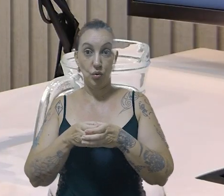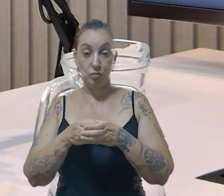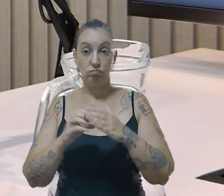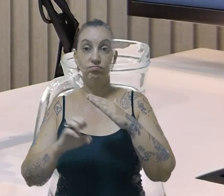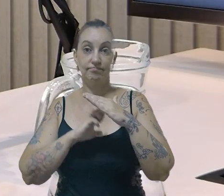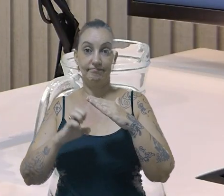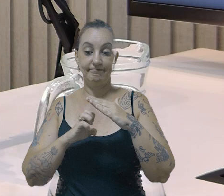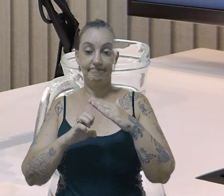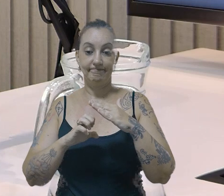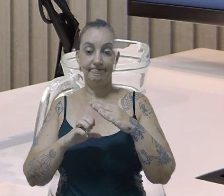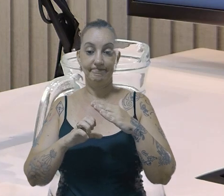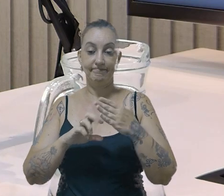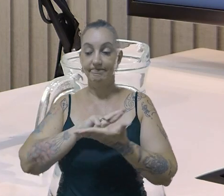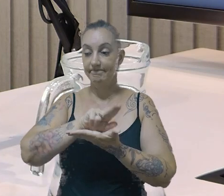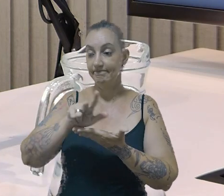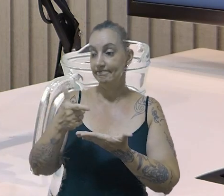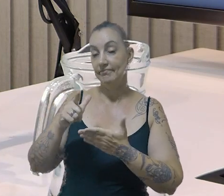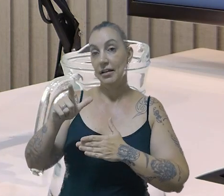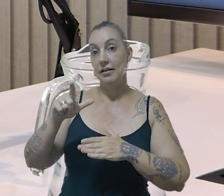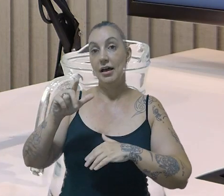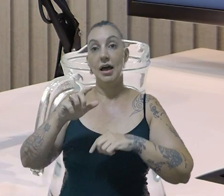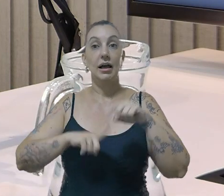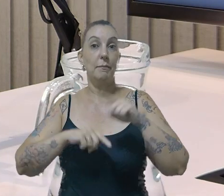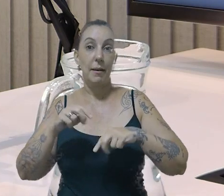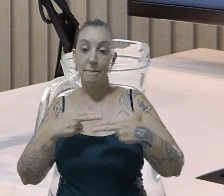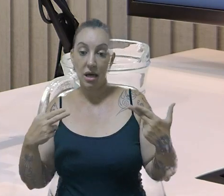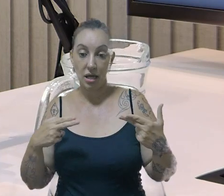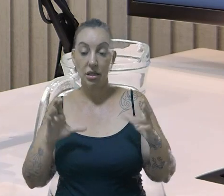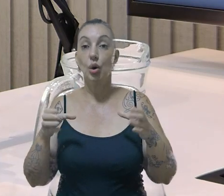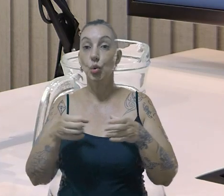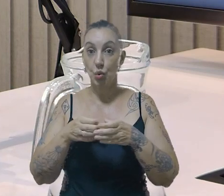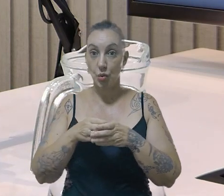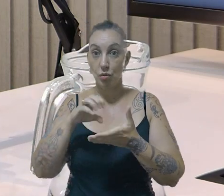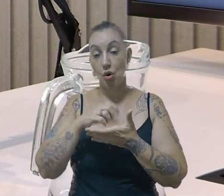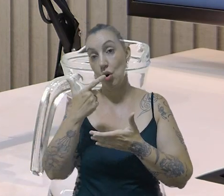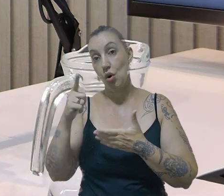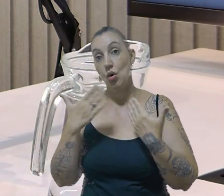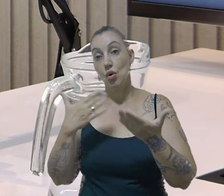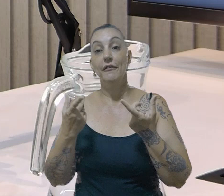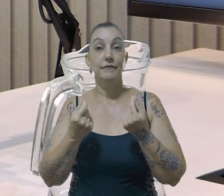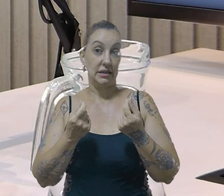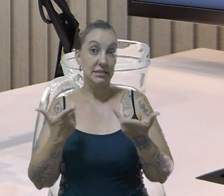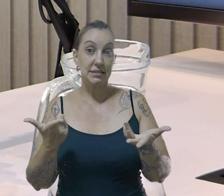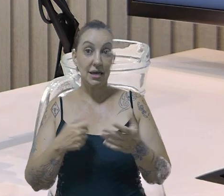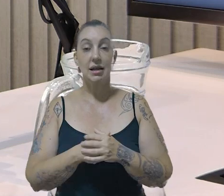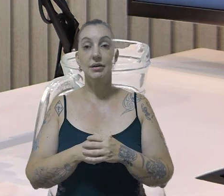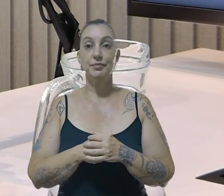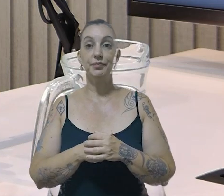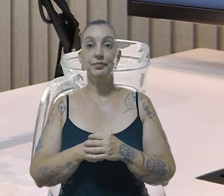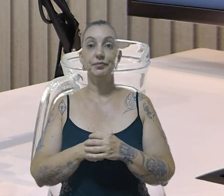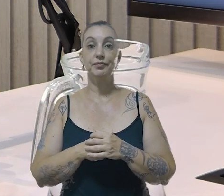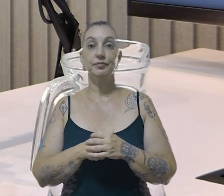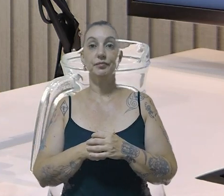tem grandes variedades de equipamento é enfim é uma sede de grupo tem uma outra relação financeira eh e aí